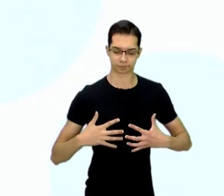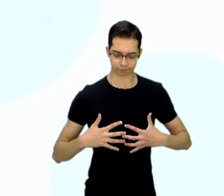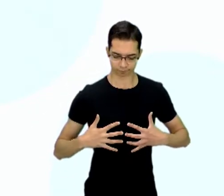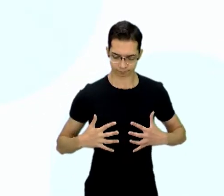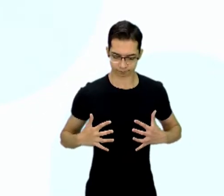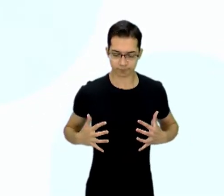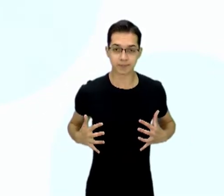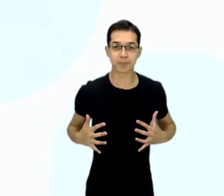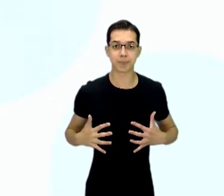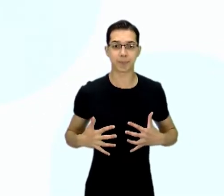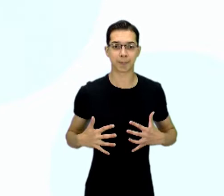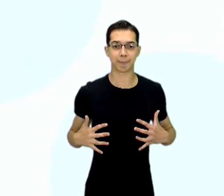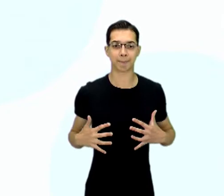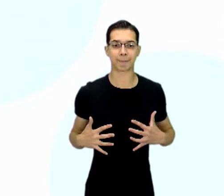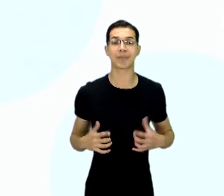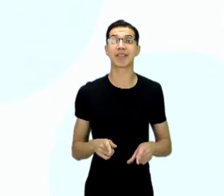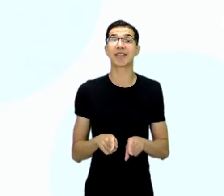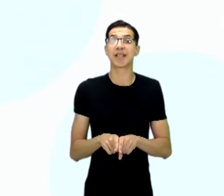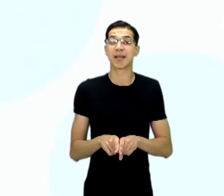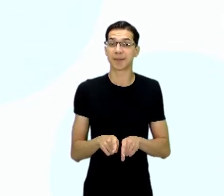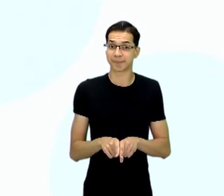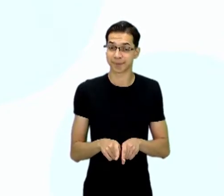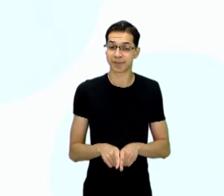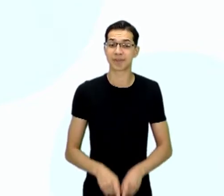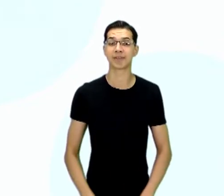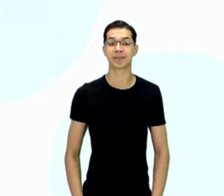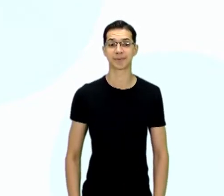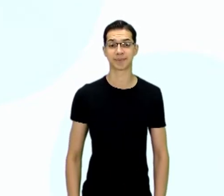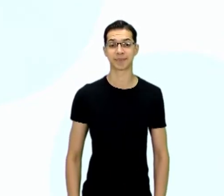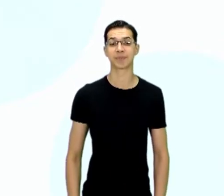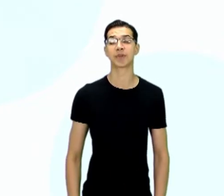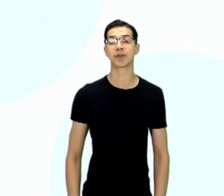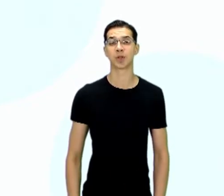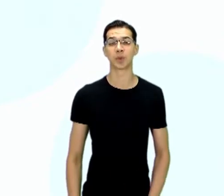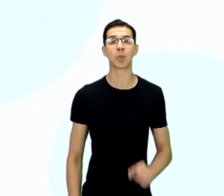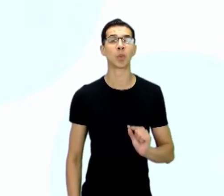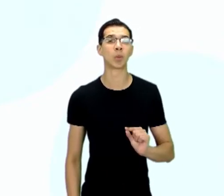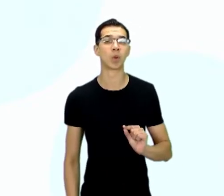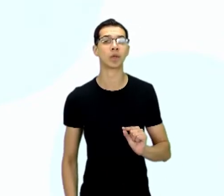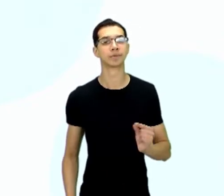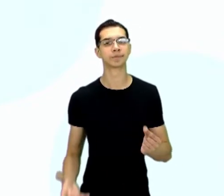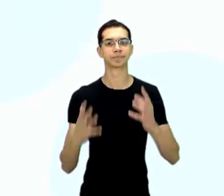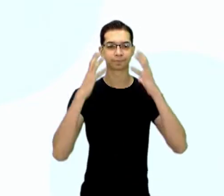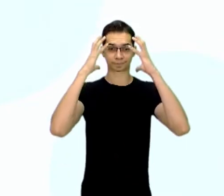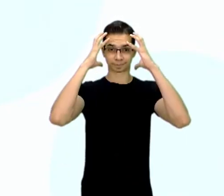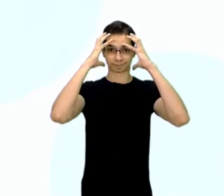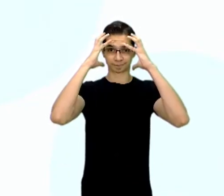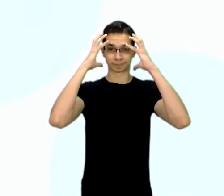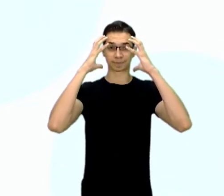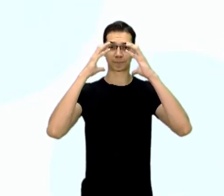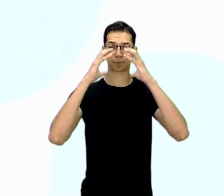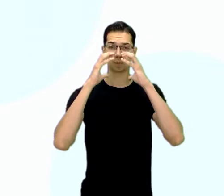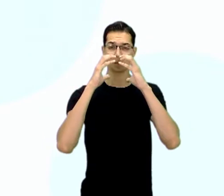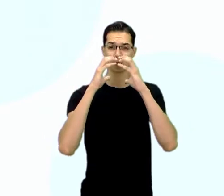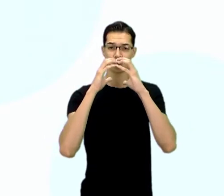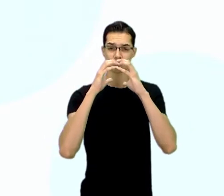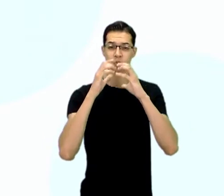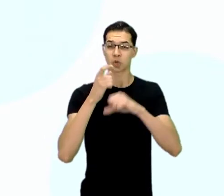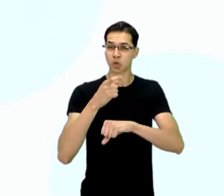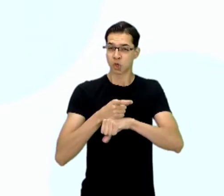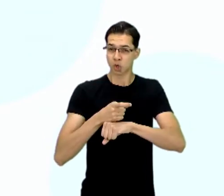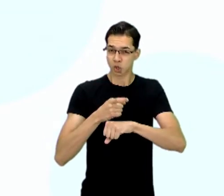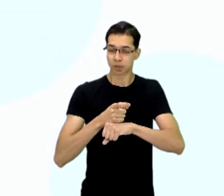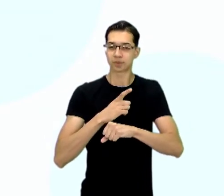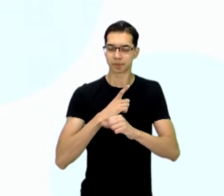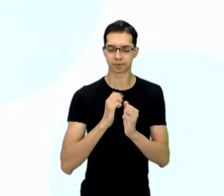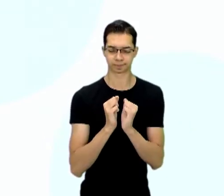cheio ali, é uma placa óssea, né, bem firme, que protege o nosso cérebro. E também a gente tem ossos